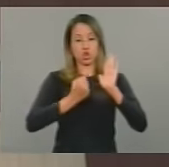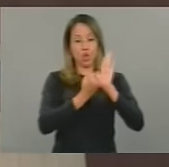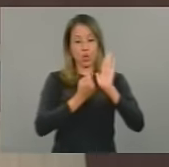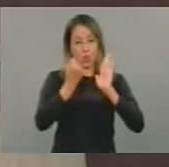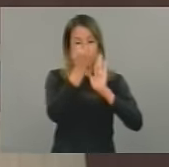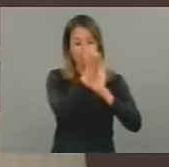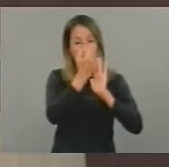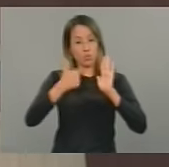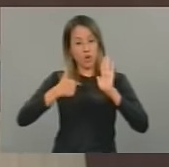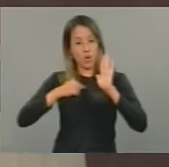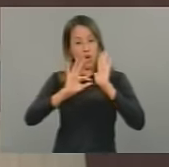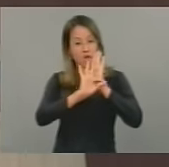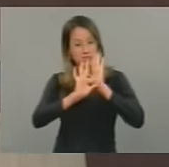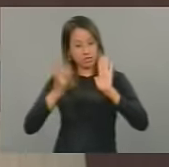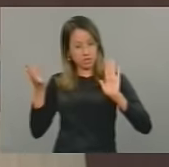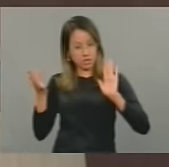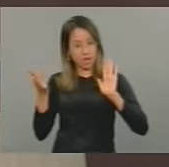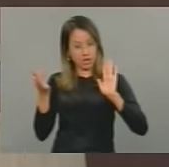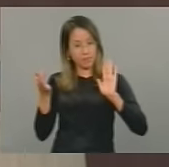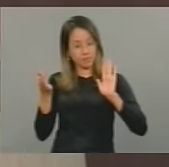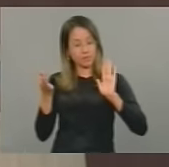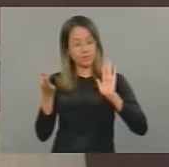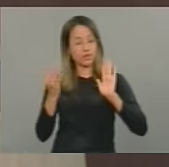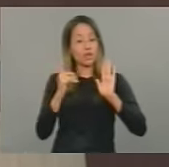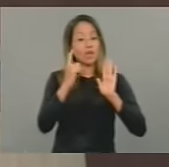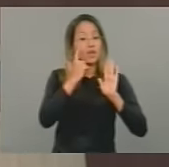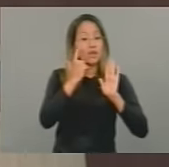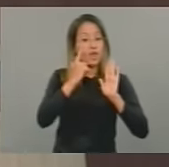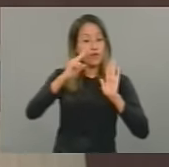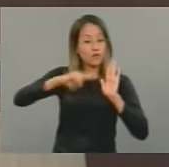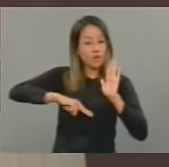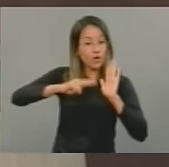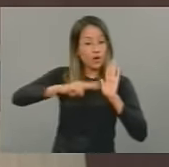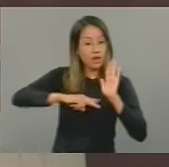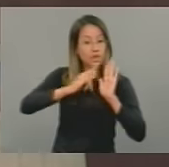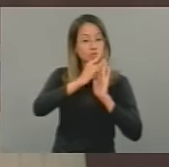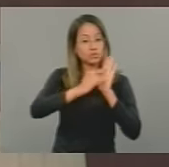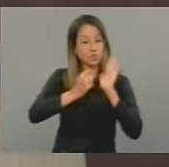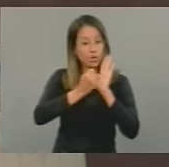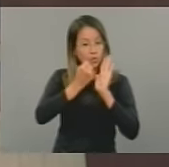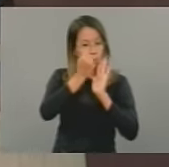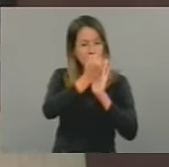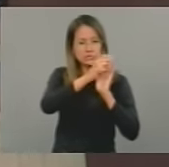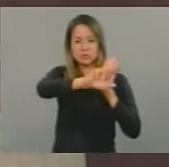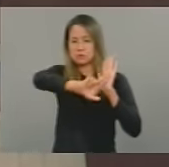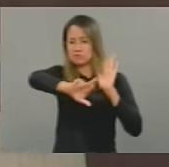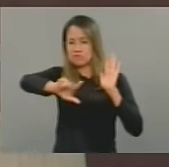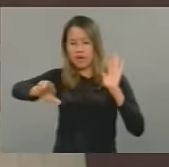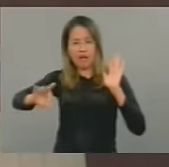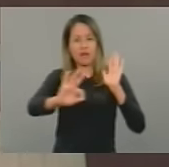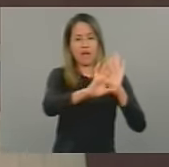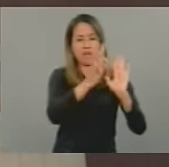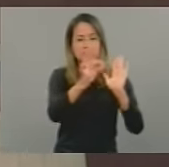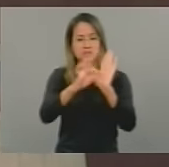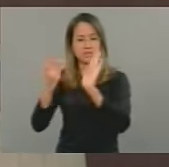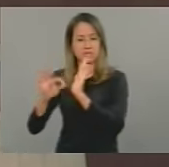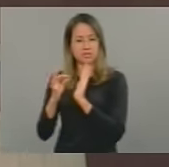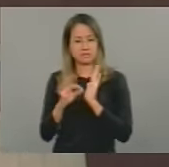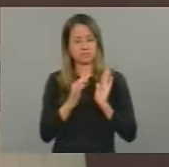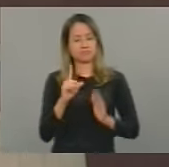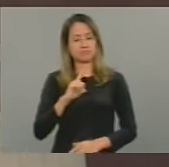assinar, assinatura de vários parlamentares, de movimentos sociais, de movimentos mais diversos,